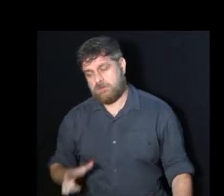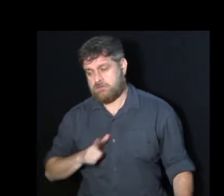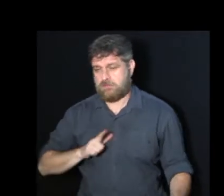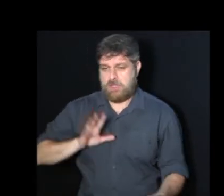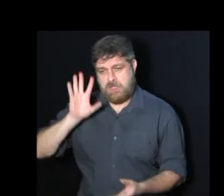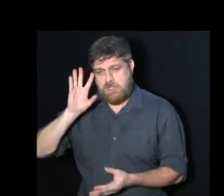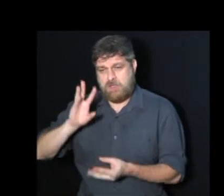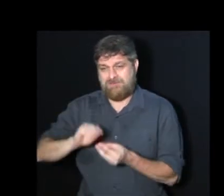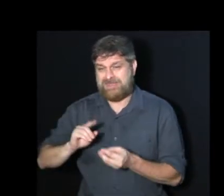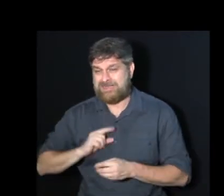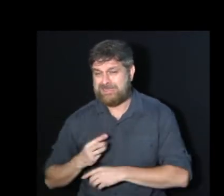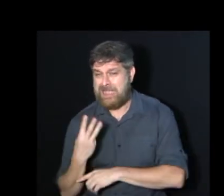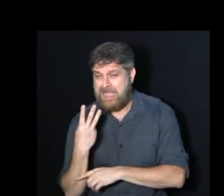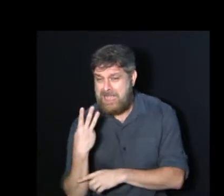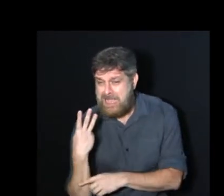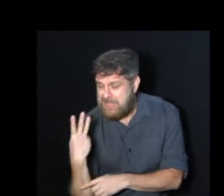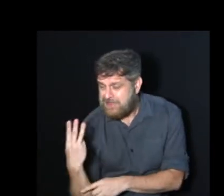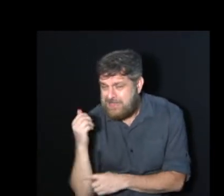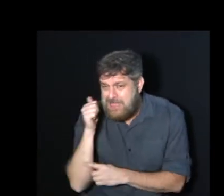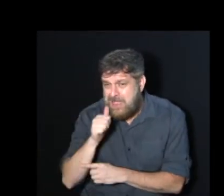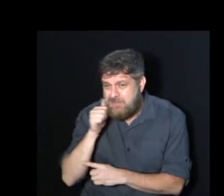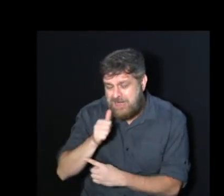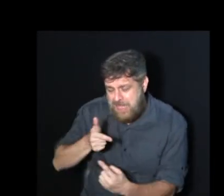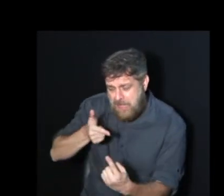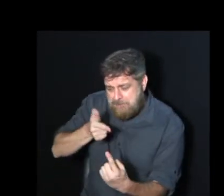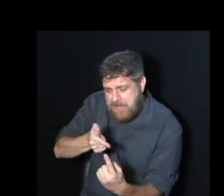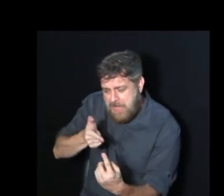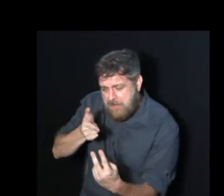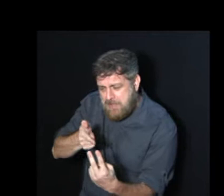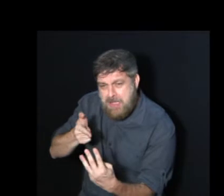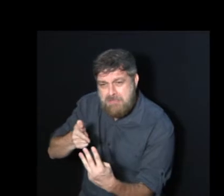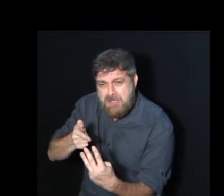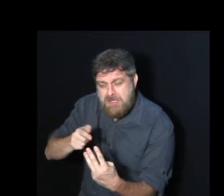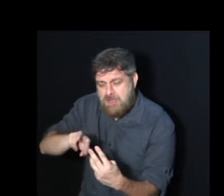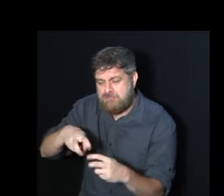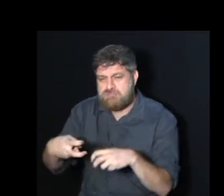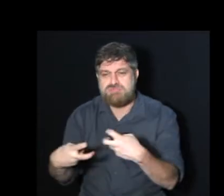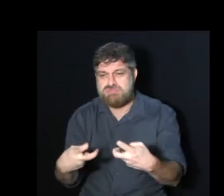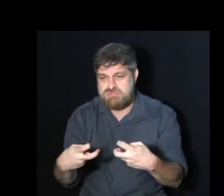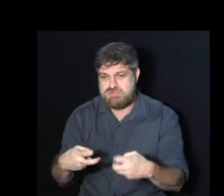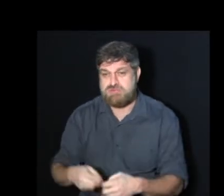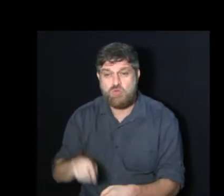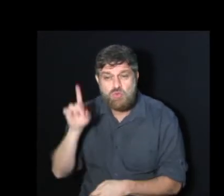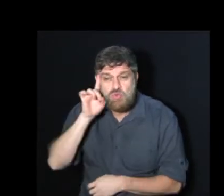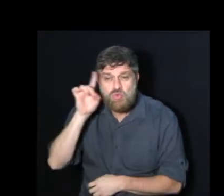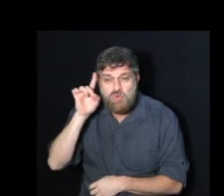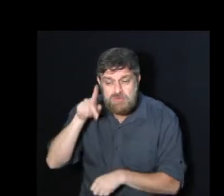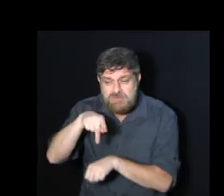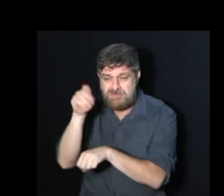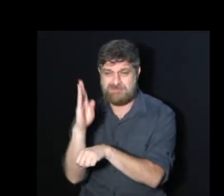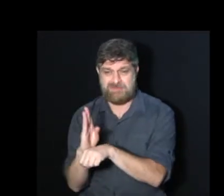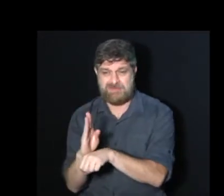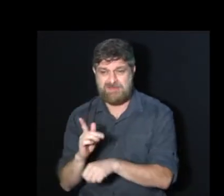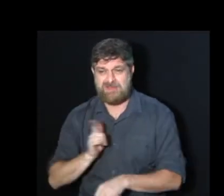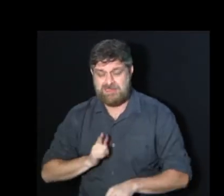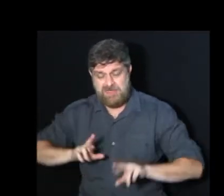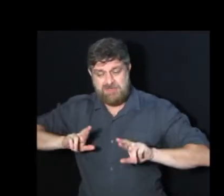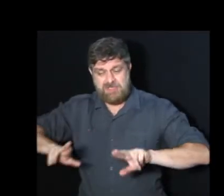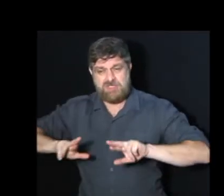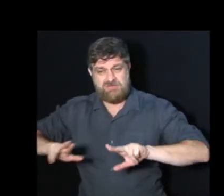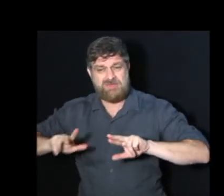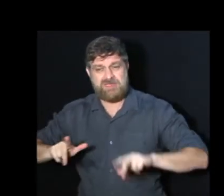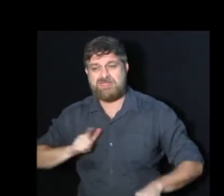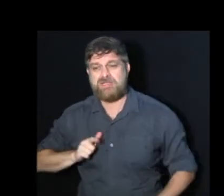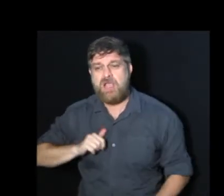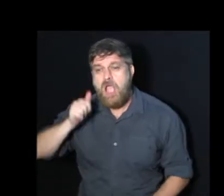enfim, mais de 3 mulheres assassinadas por dia, pelo menos, em nosso país. E existe uma diferença muito grande entre